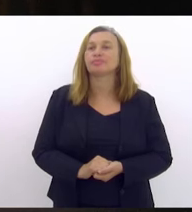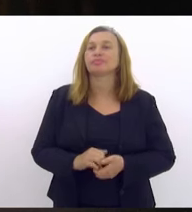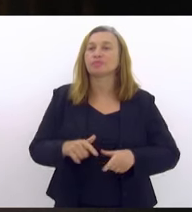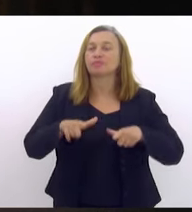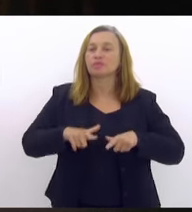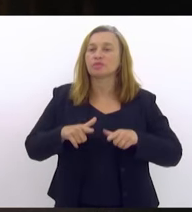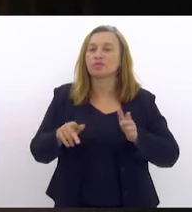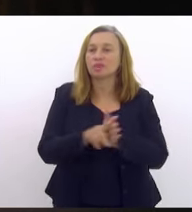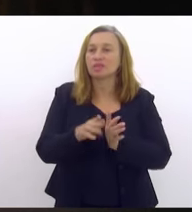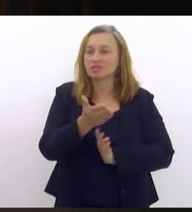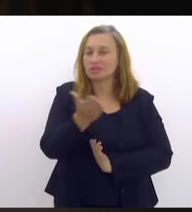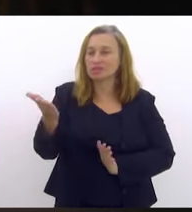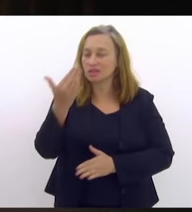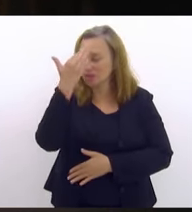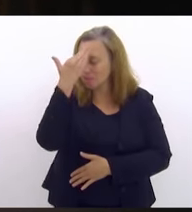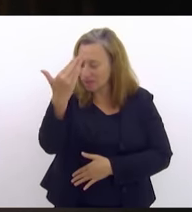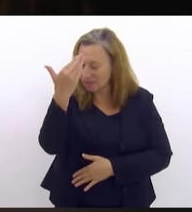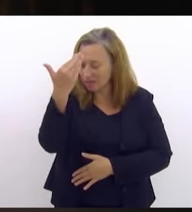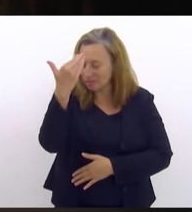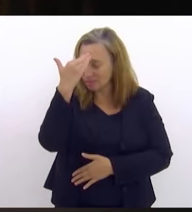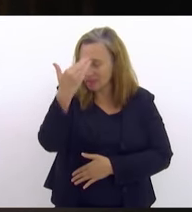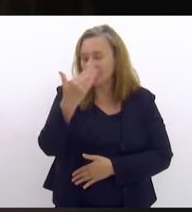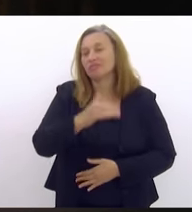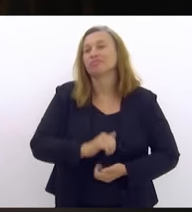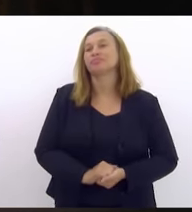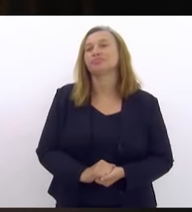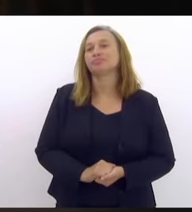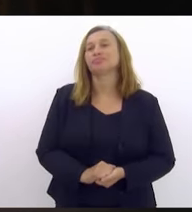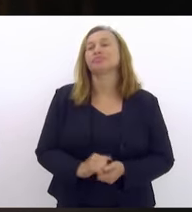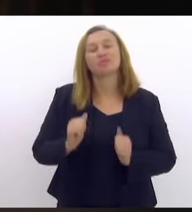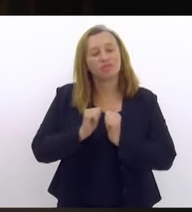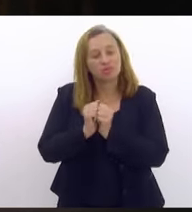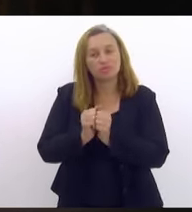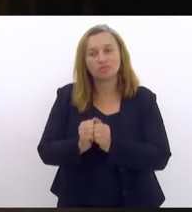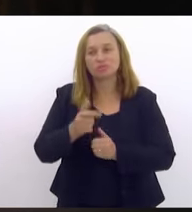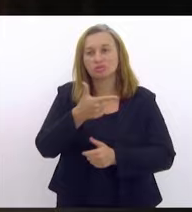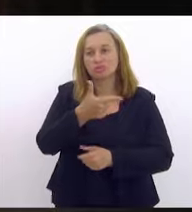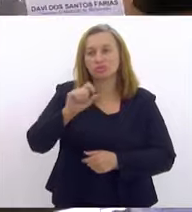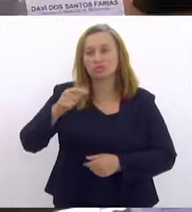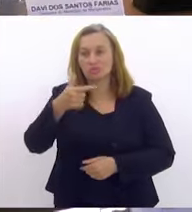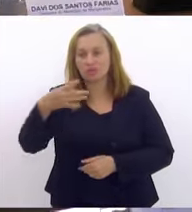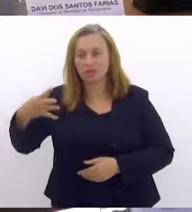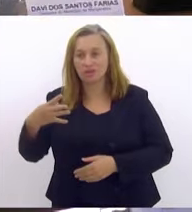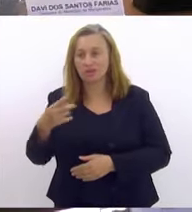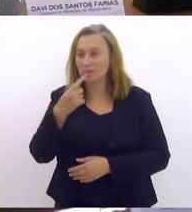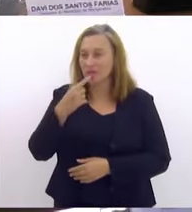de vocês, tá? Muito obrigado. Tamo junto, 2024 é logo ali.